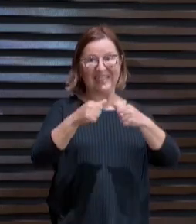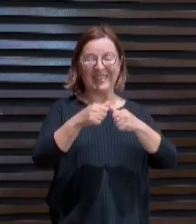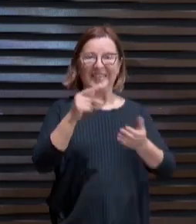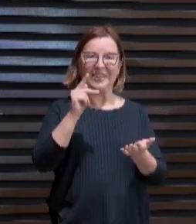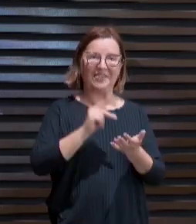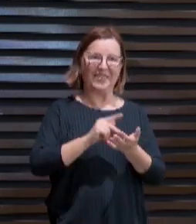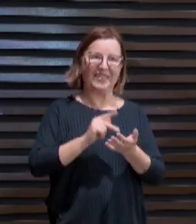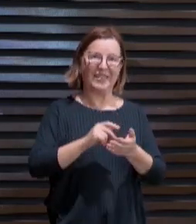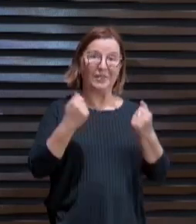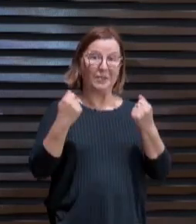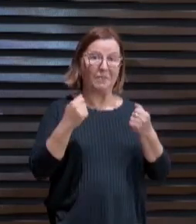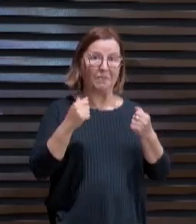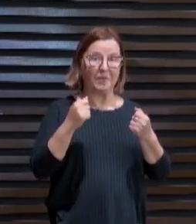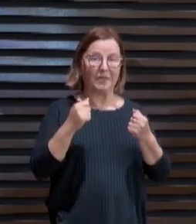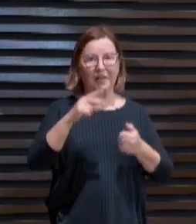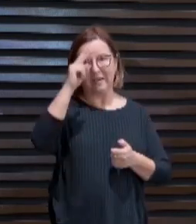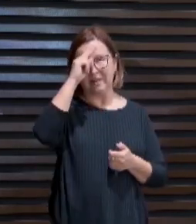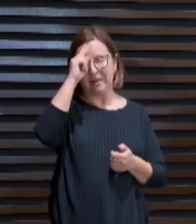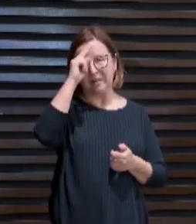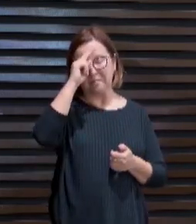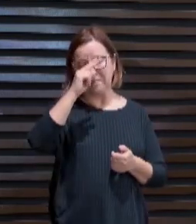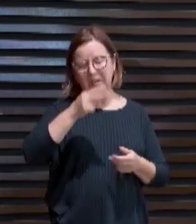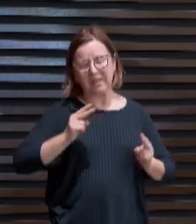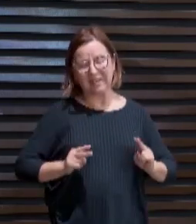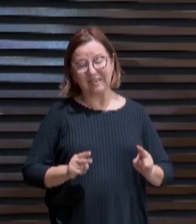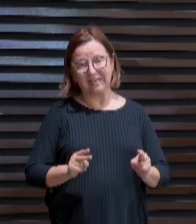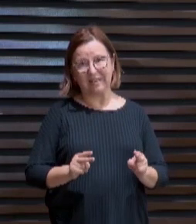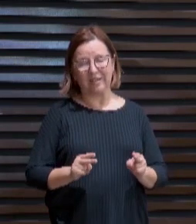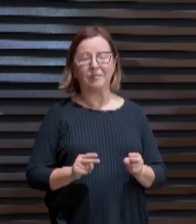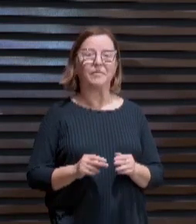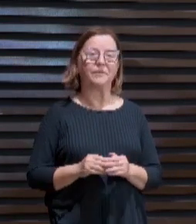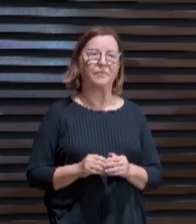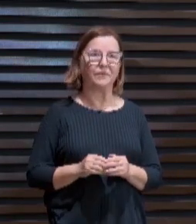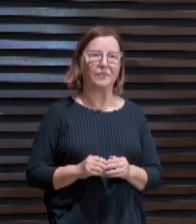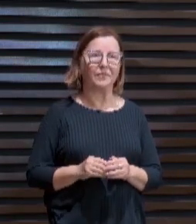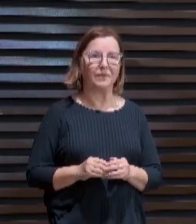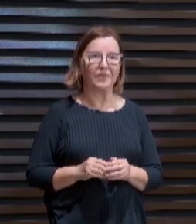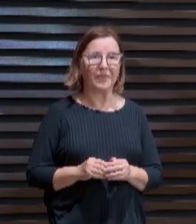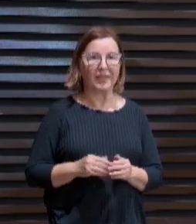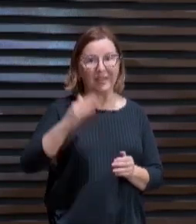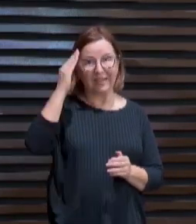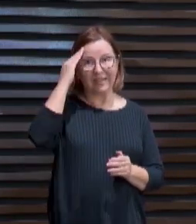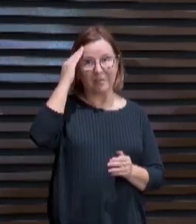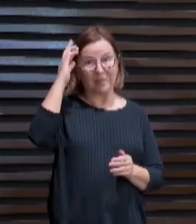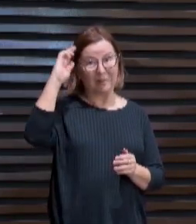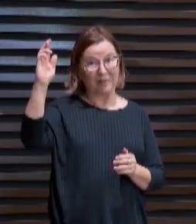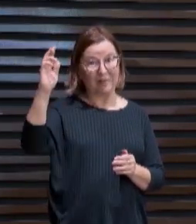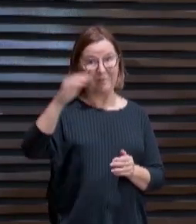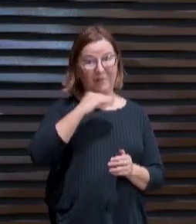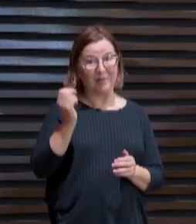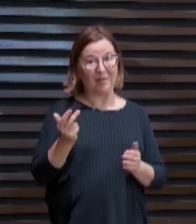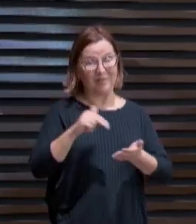ser reafirmada cada vez mais diante desses irmãos, que sabiam muito bem o que era estar morto e reviver, porque aquela cidade havia